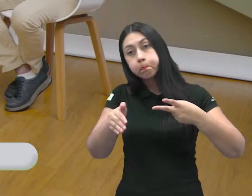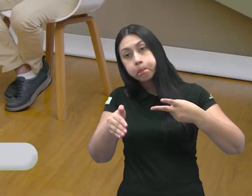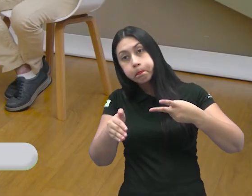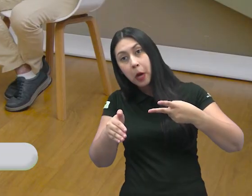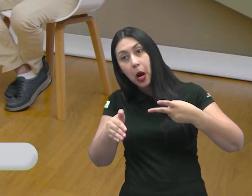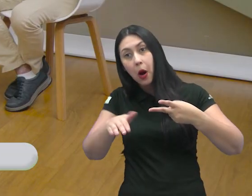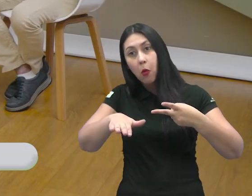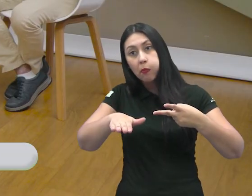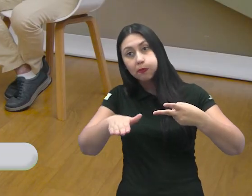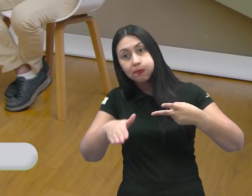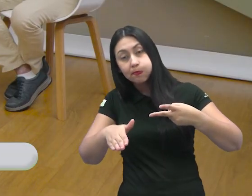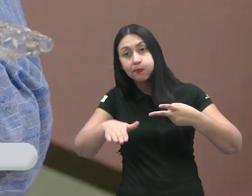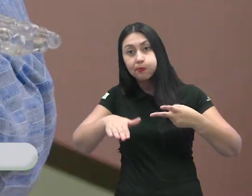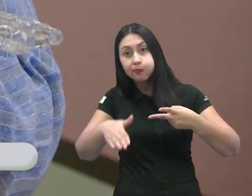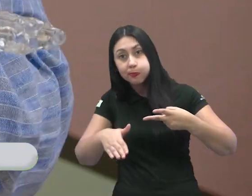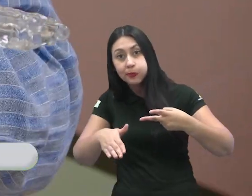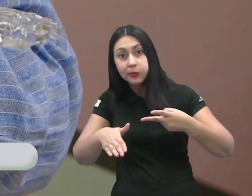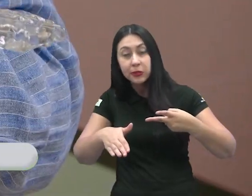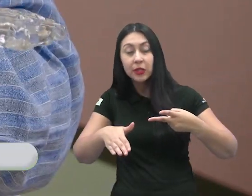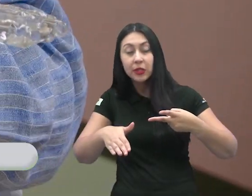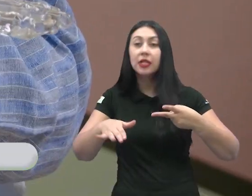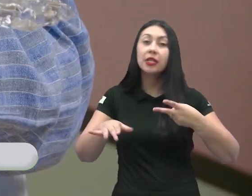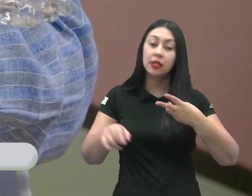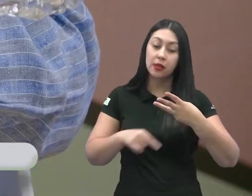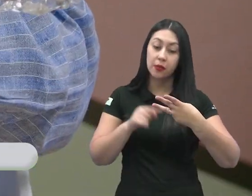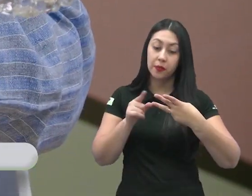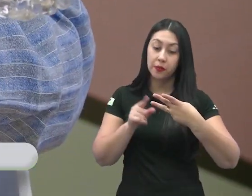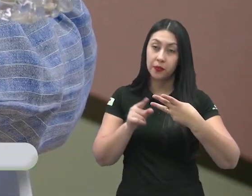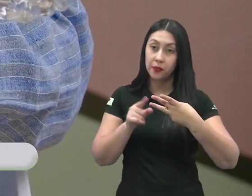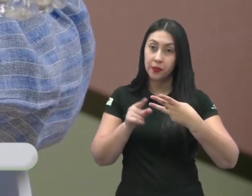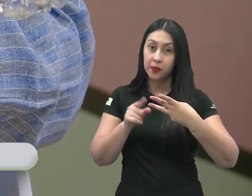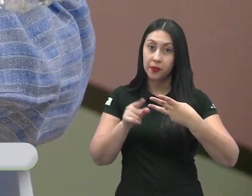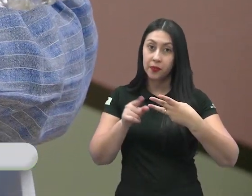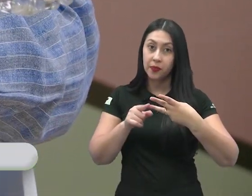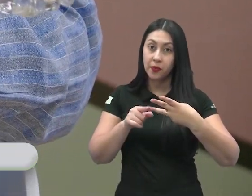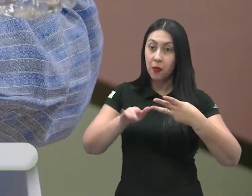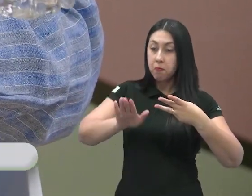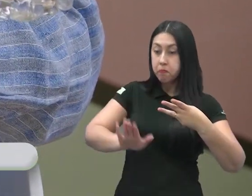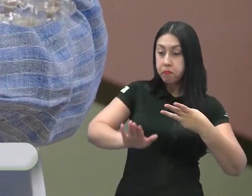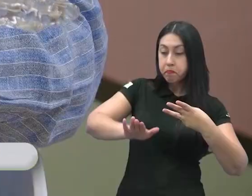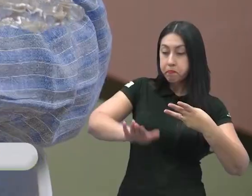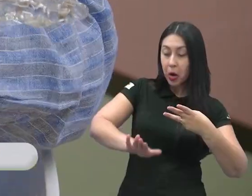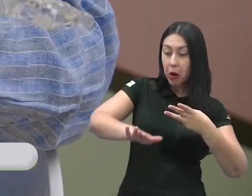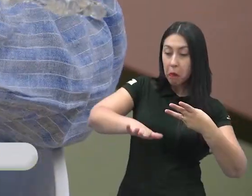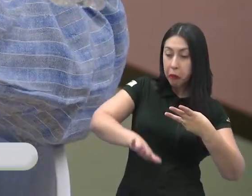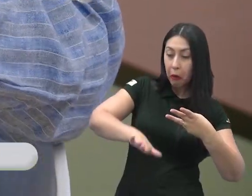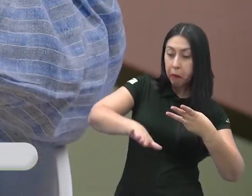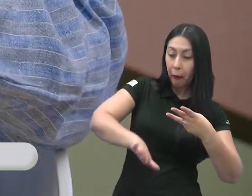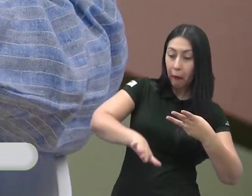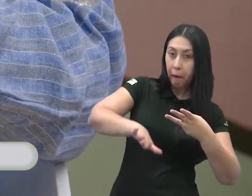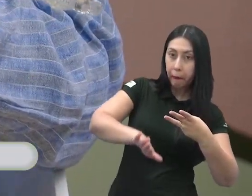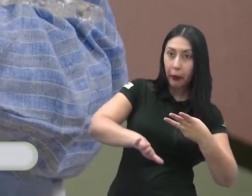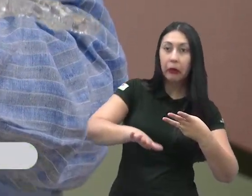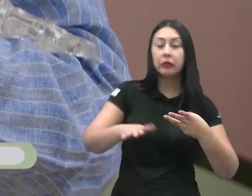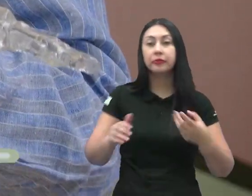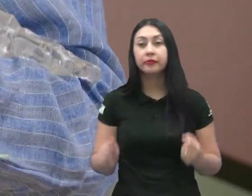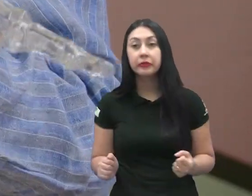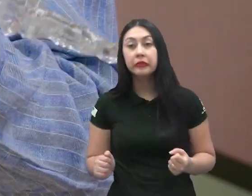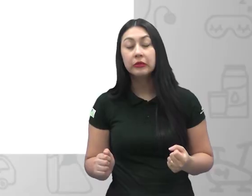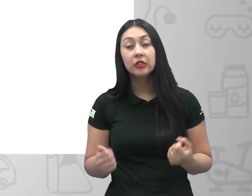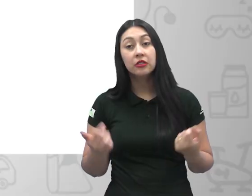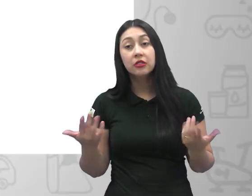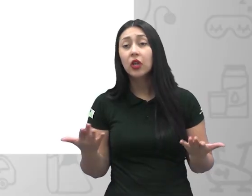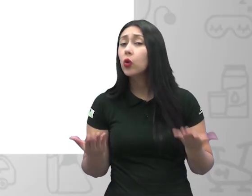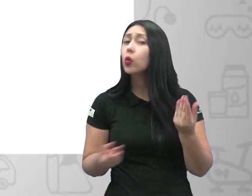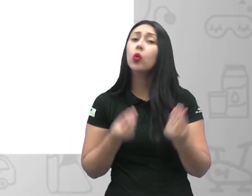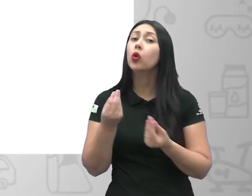ou supinado. E o pé valgo, que pisa com o lado de dentro, o pronado. Então, como é que você vê